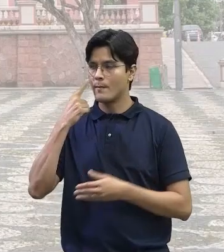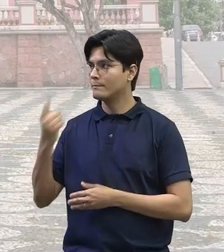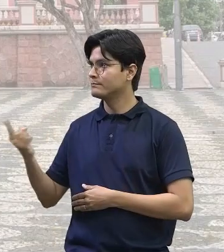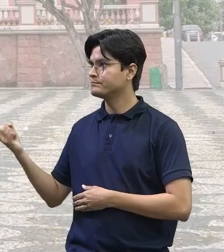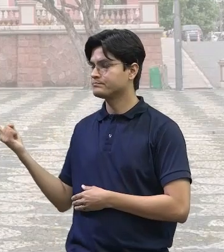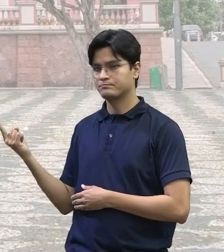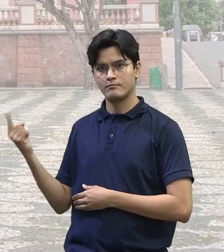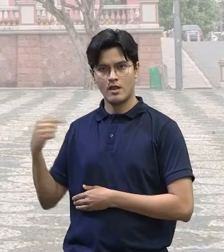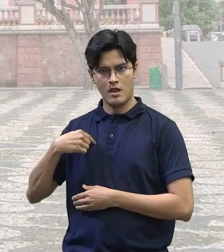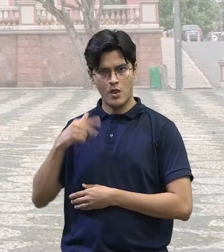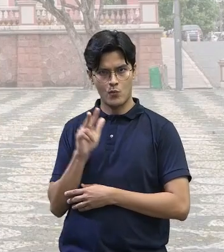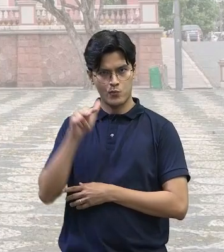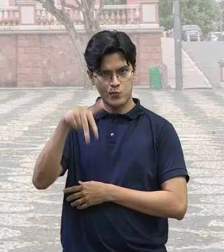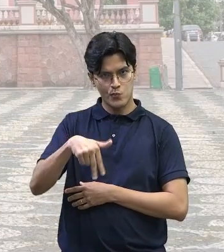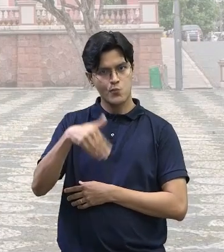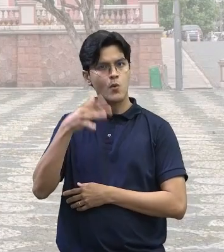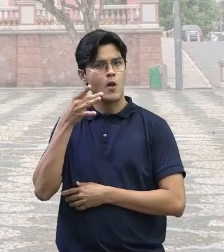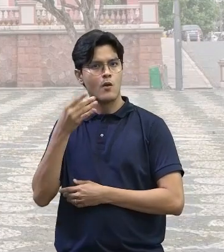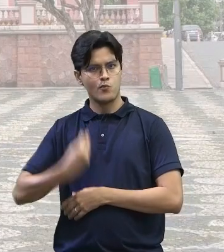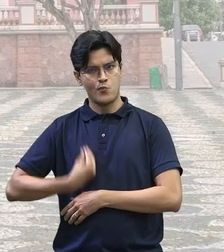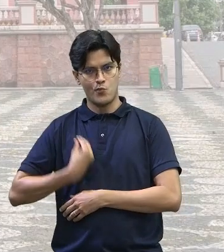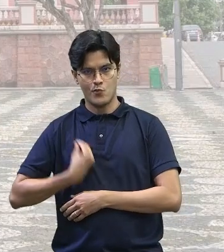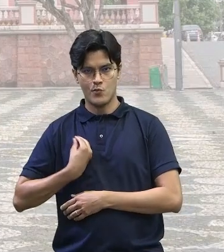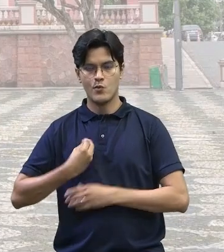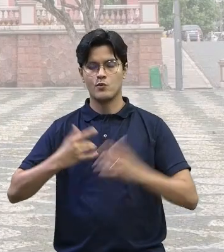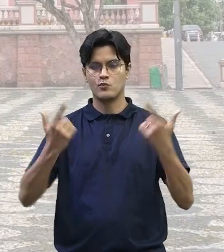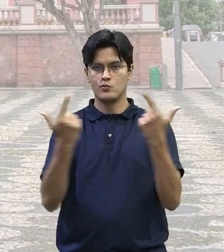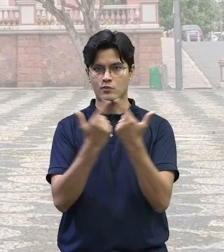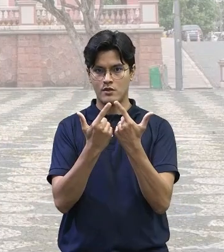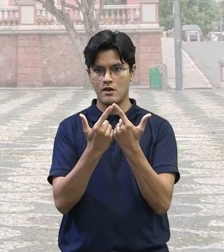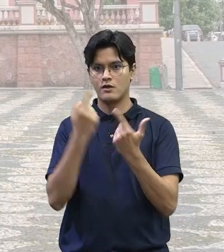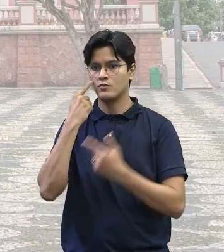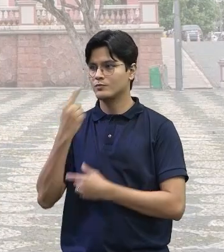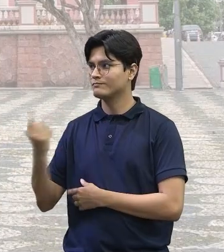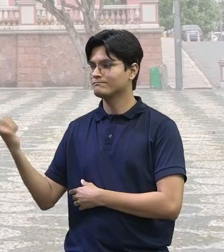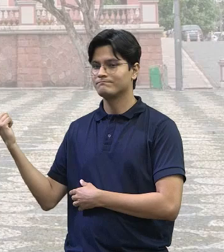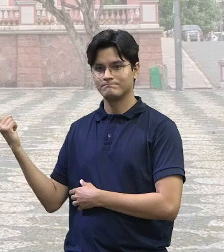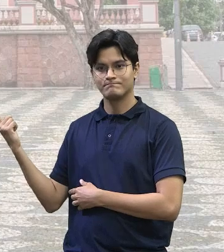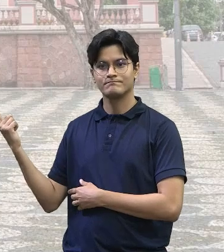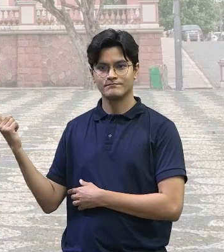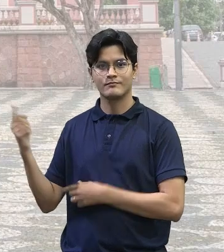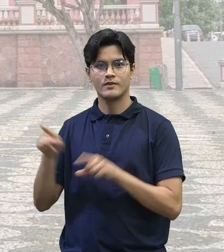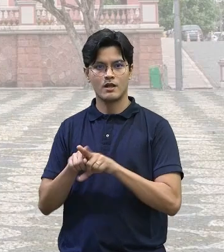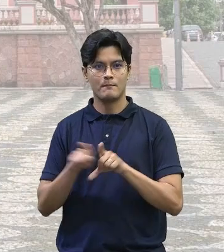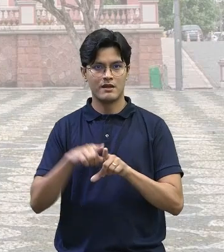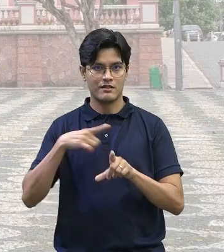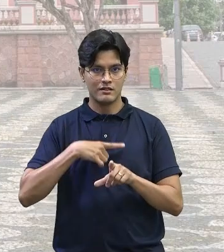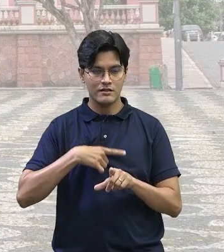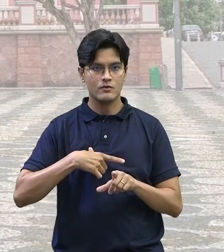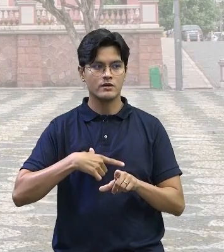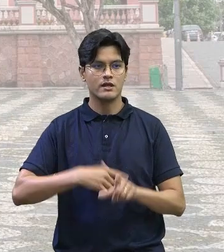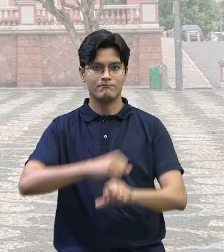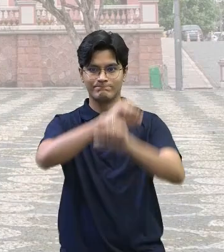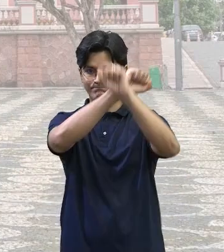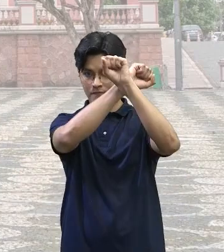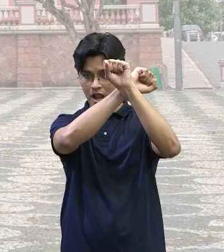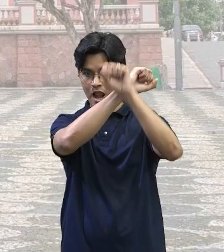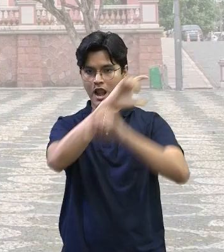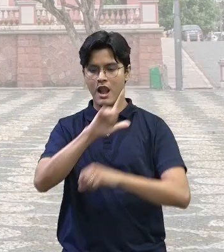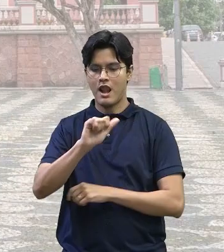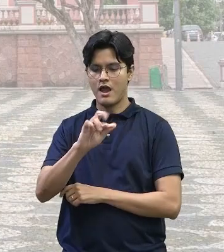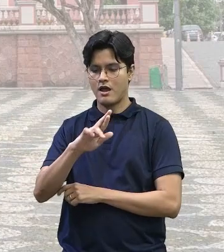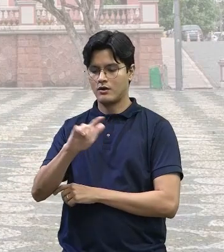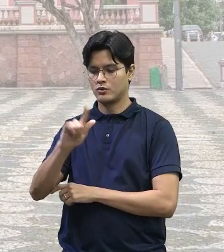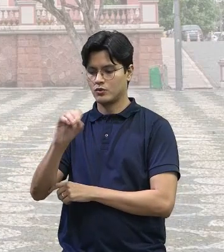de São Sebastião, que foi basicamente um dos monumentos erguidos pelo sofrimento do seringueiro,